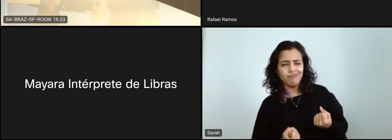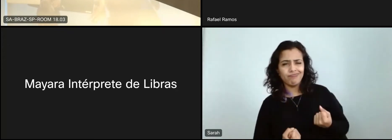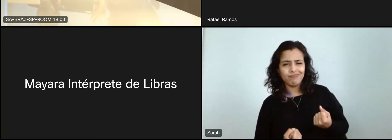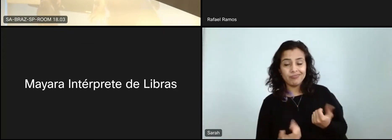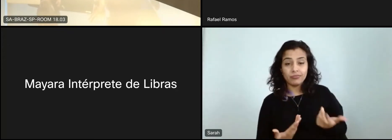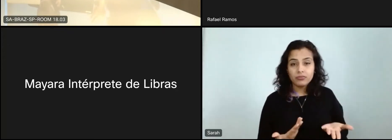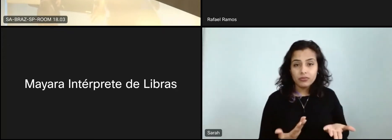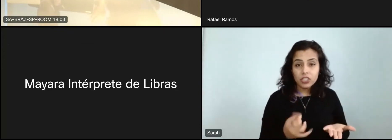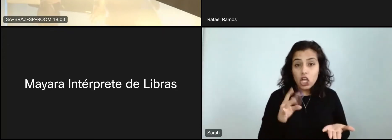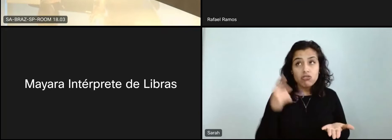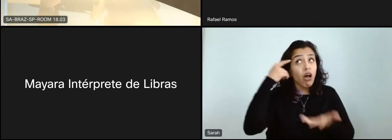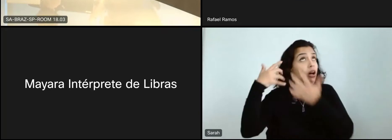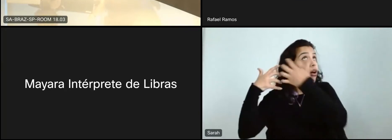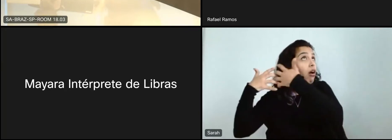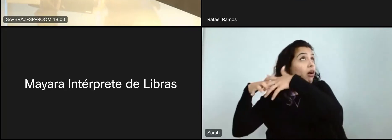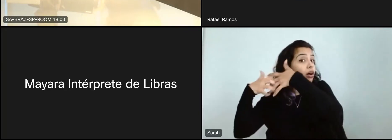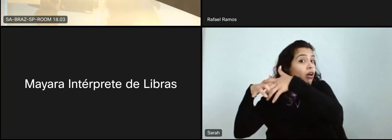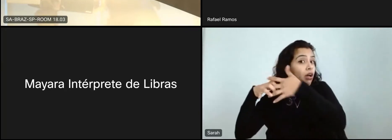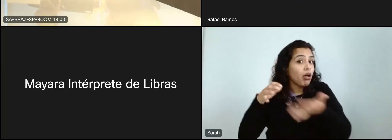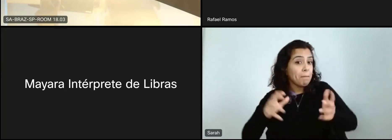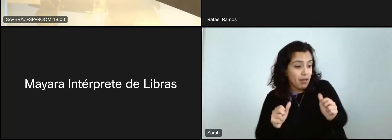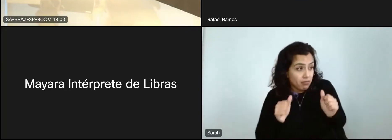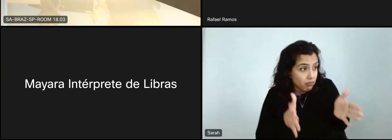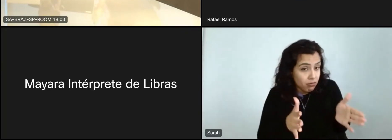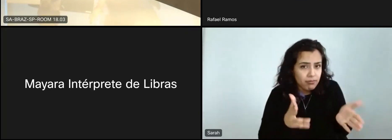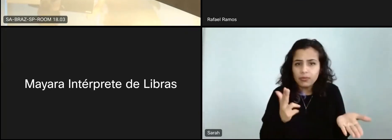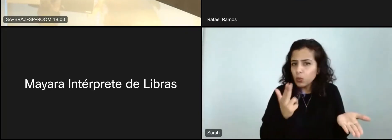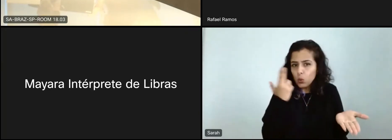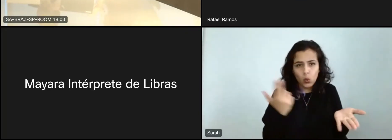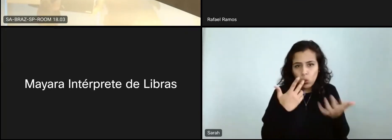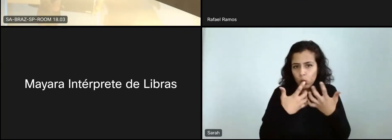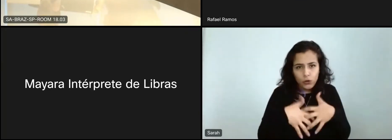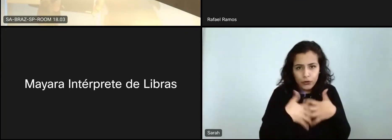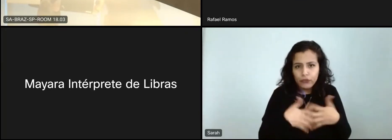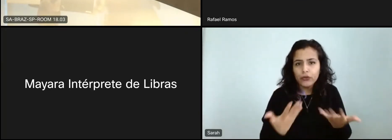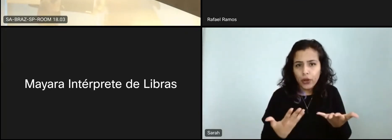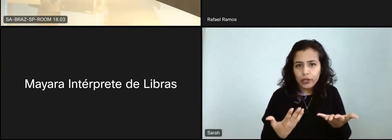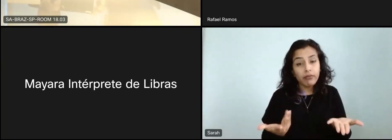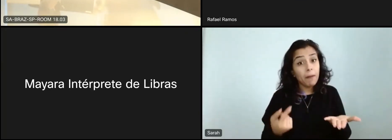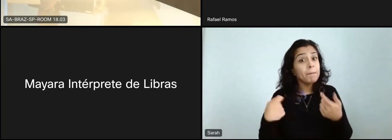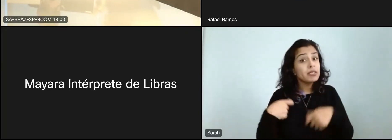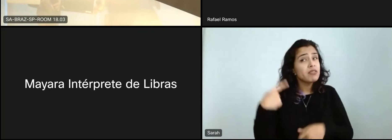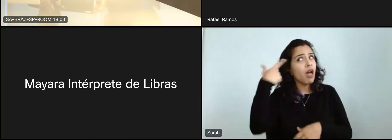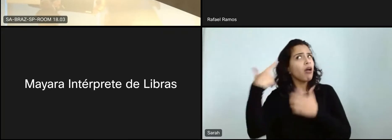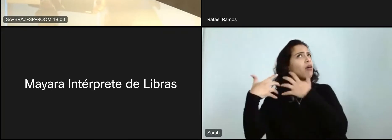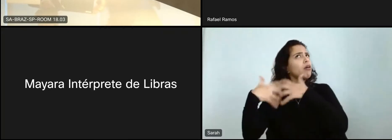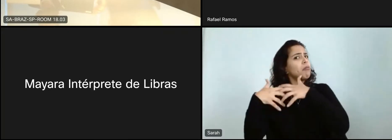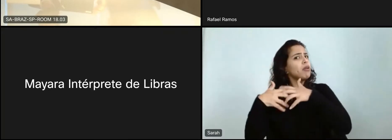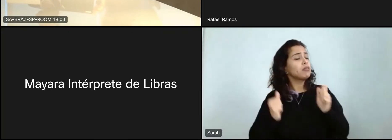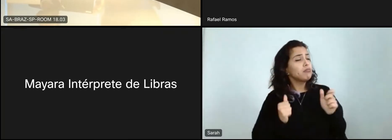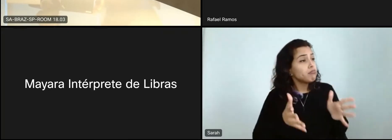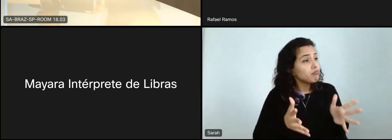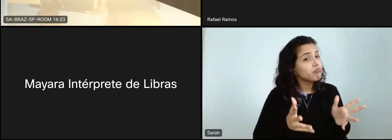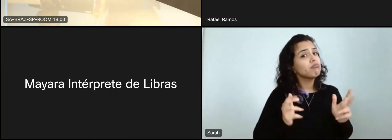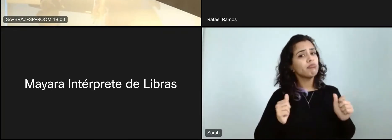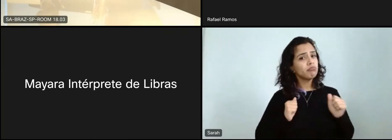a palavra empatia. Então a gente tem praticar mais a ação, praticar mais o dia a dia mesmo.